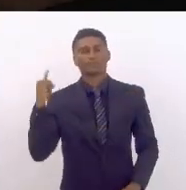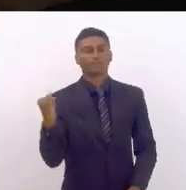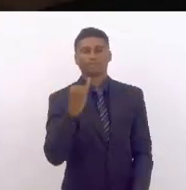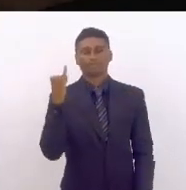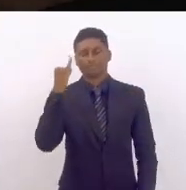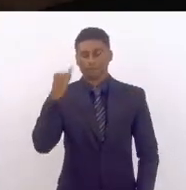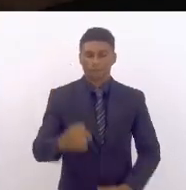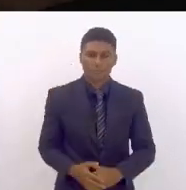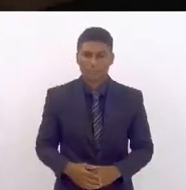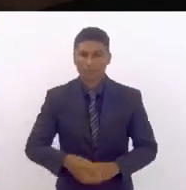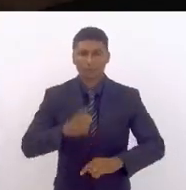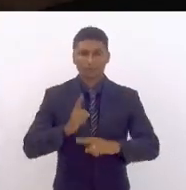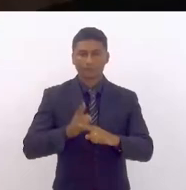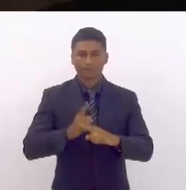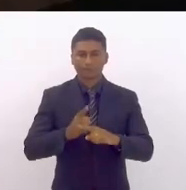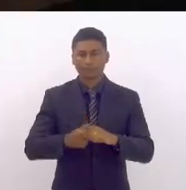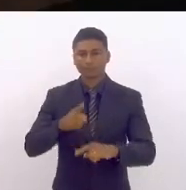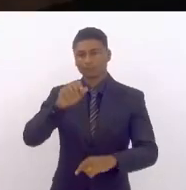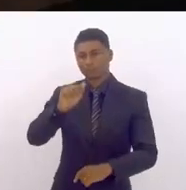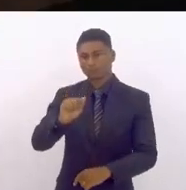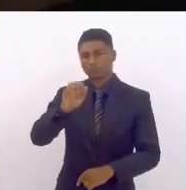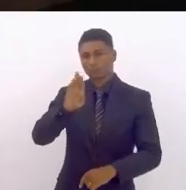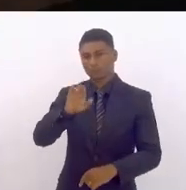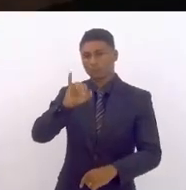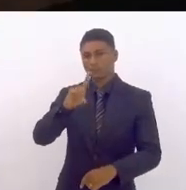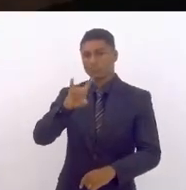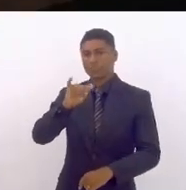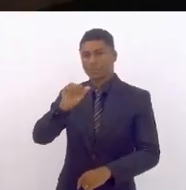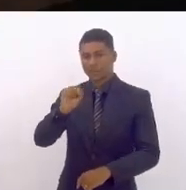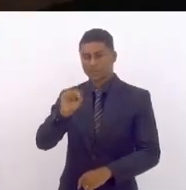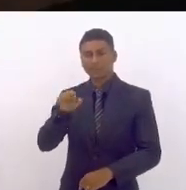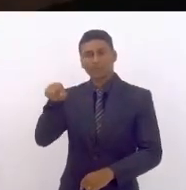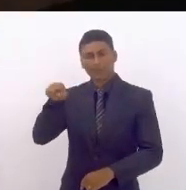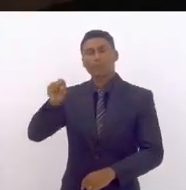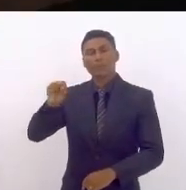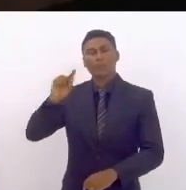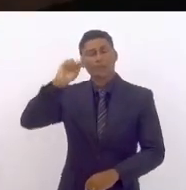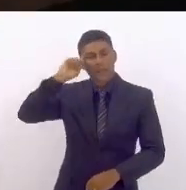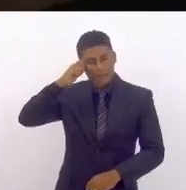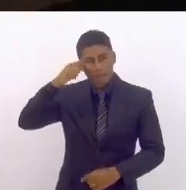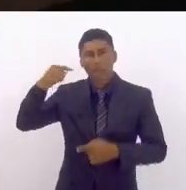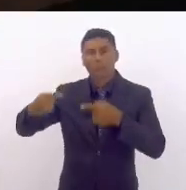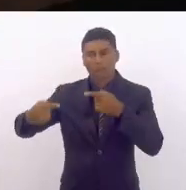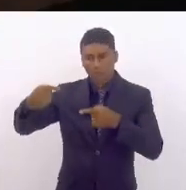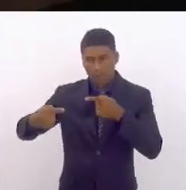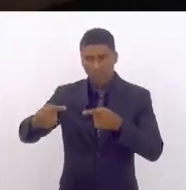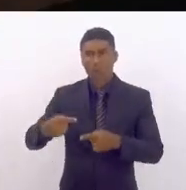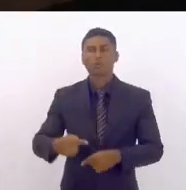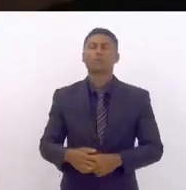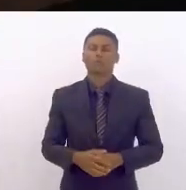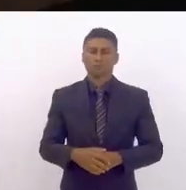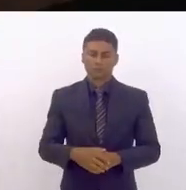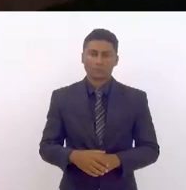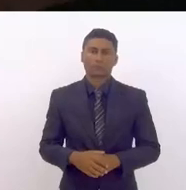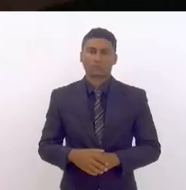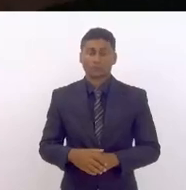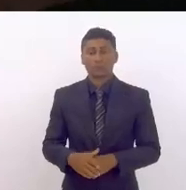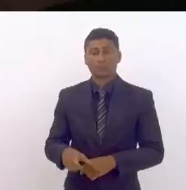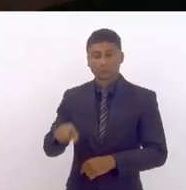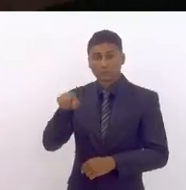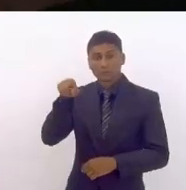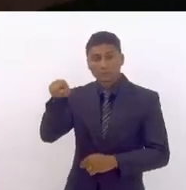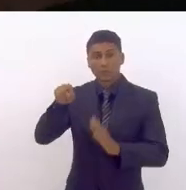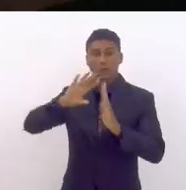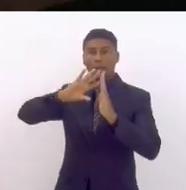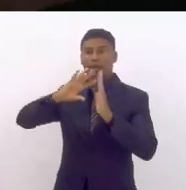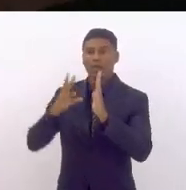contas, Abdias, que foi, assim como nós, um parlamentar negro que utilizou, inclusive, do